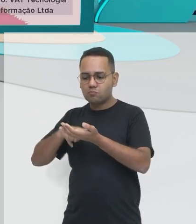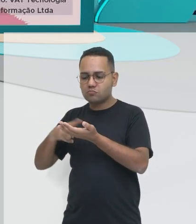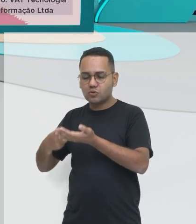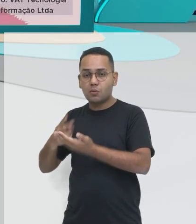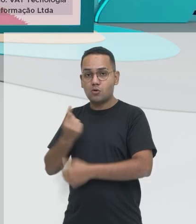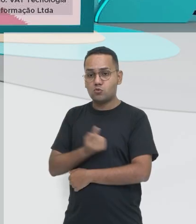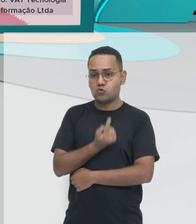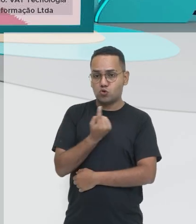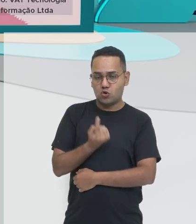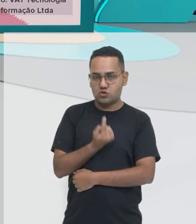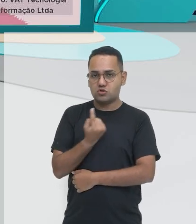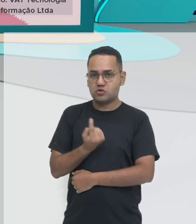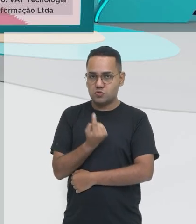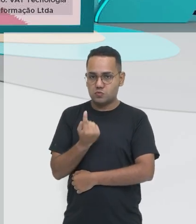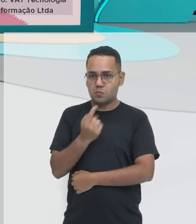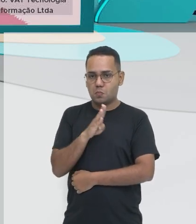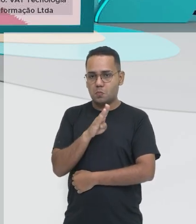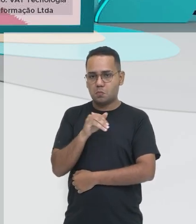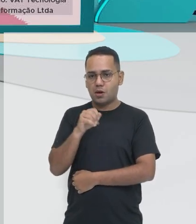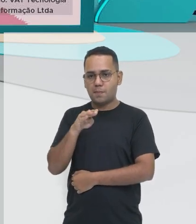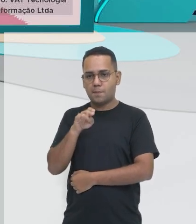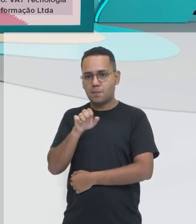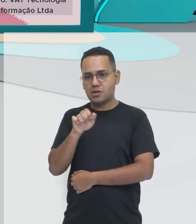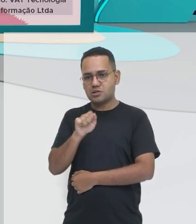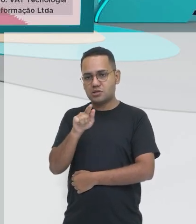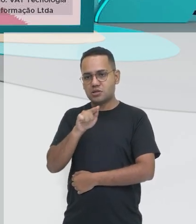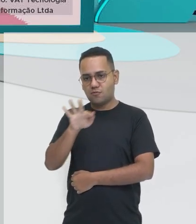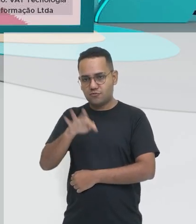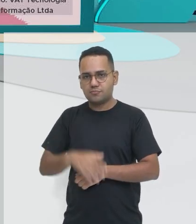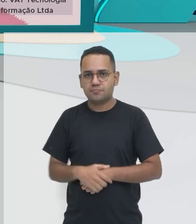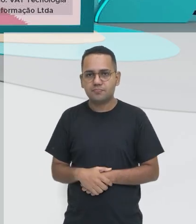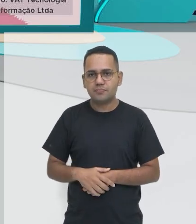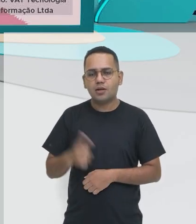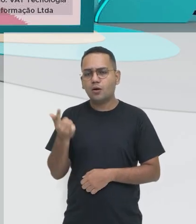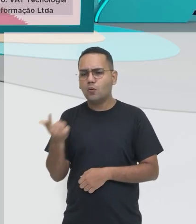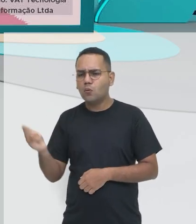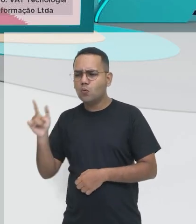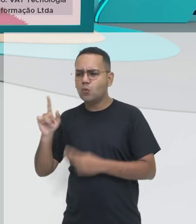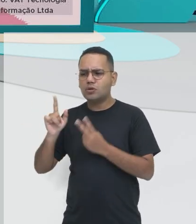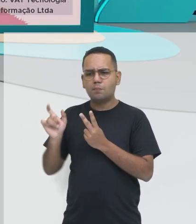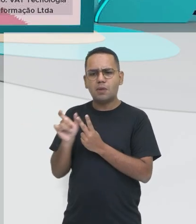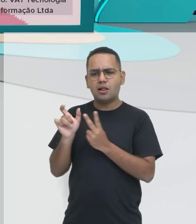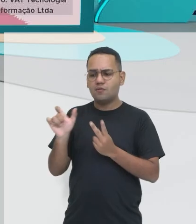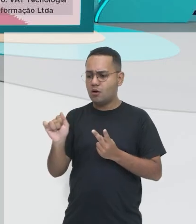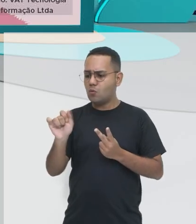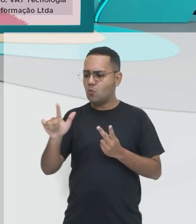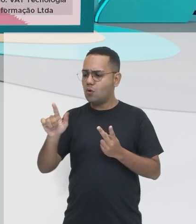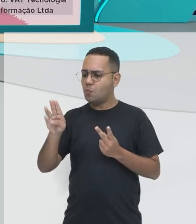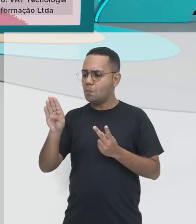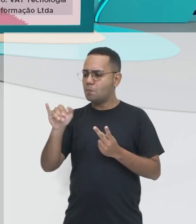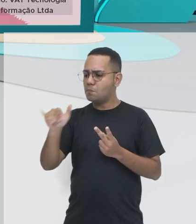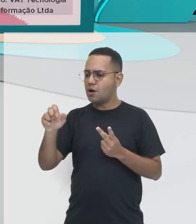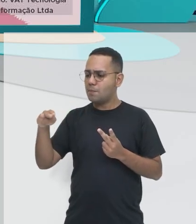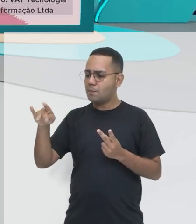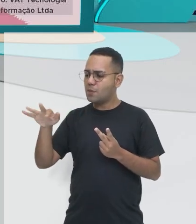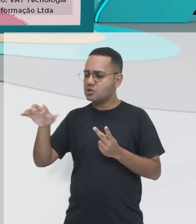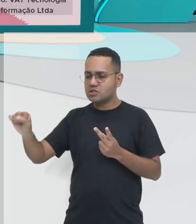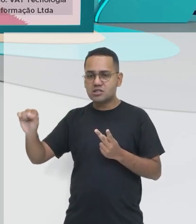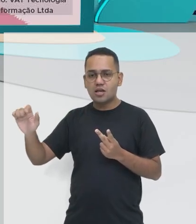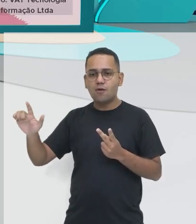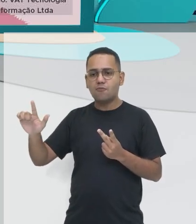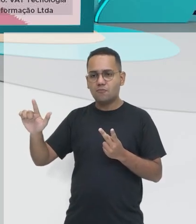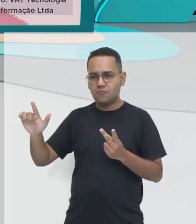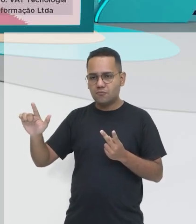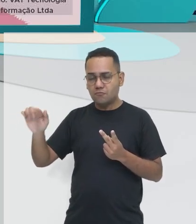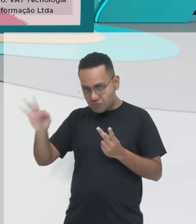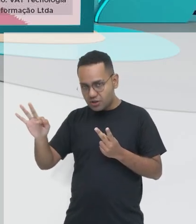de sozinho. Quando eu utilizo mais uma outra palavrinha, né, que nesse caso aqui do outro exemplo é all, eu vou transformar ainda mais, né,